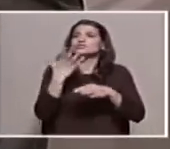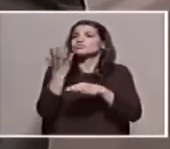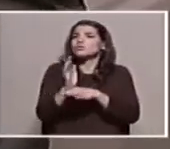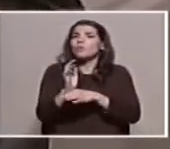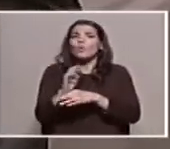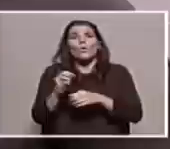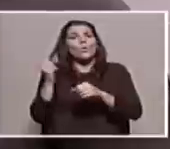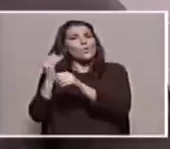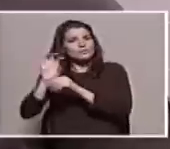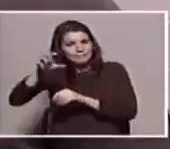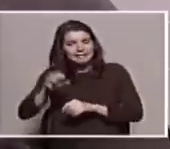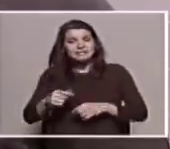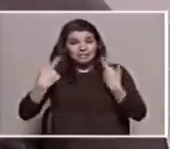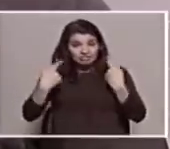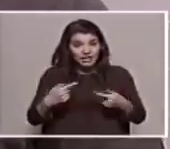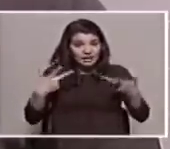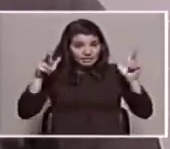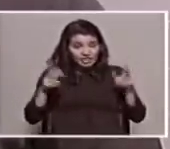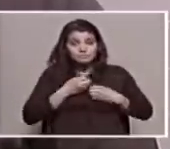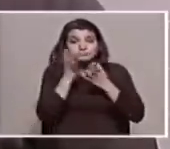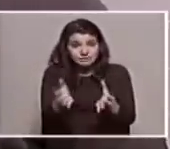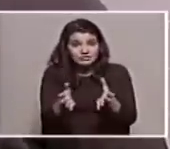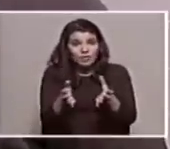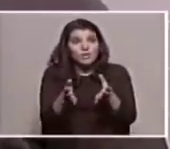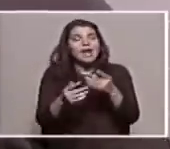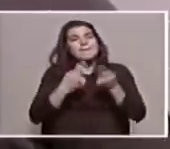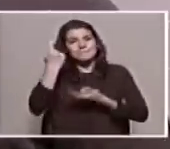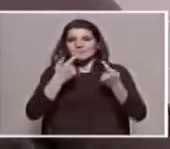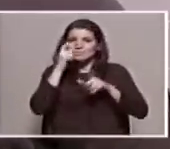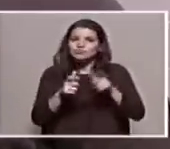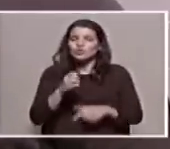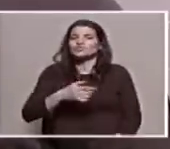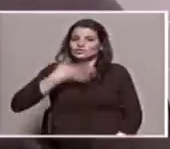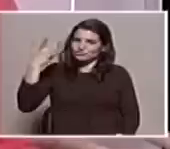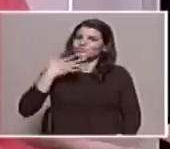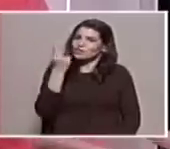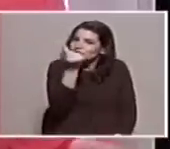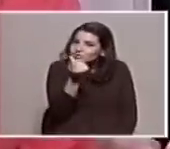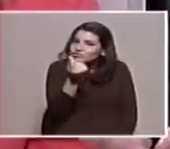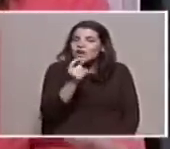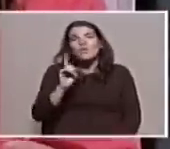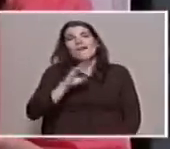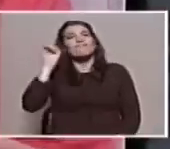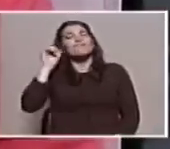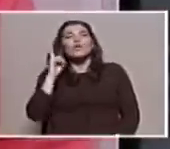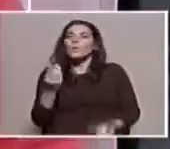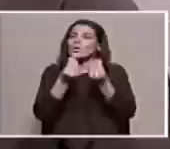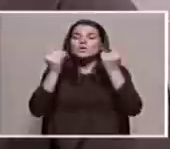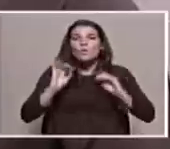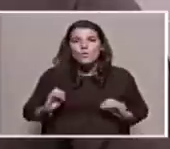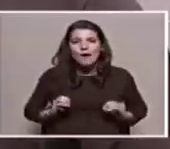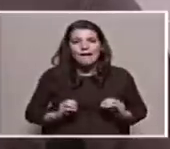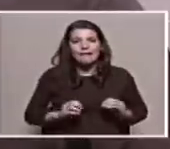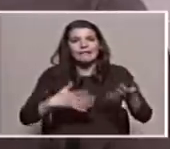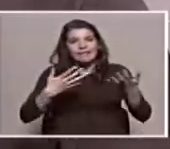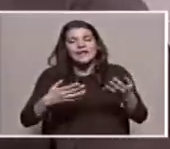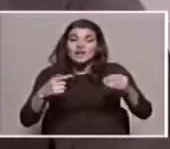onde se diz que há liberdade de expressão as pessoas utilizam em demasia muitas vezes Mag magou um os outros como nós eu não se eu sou do